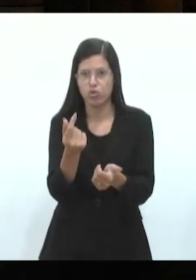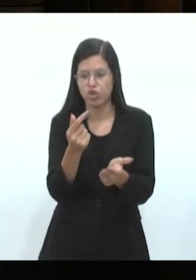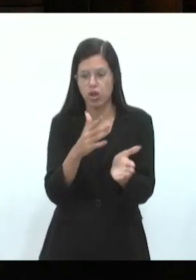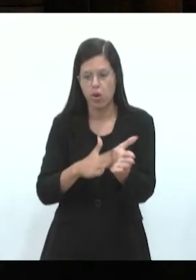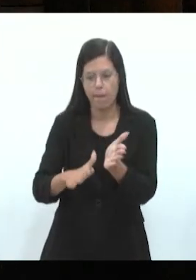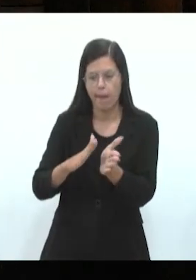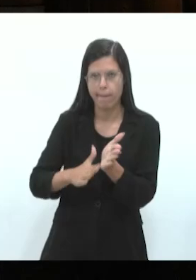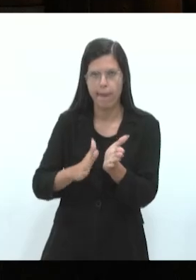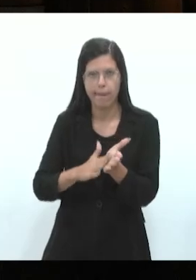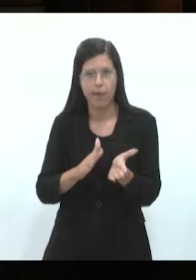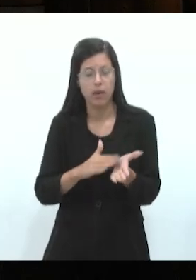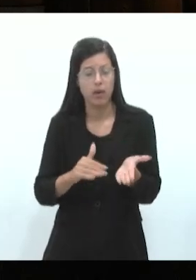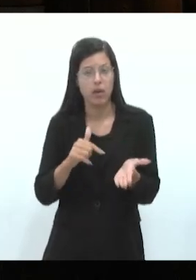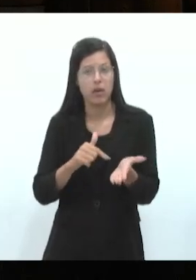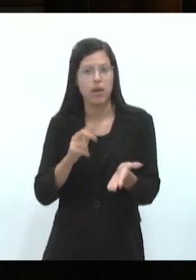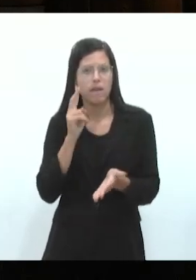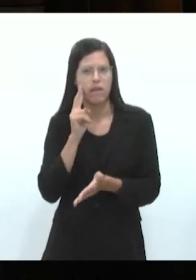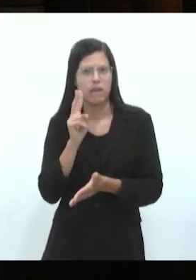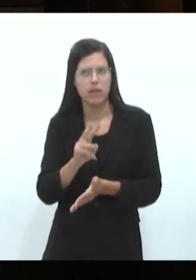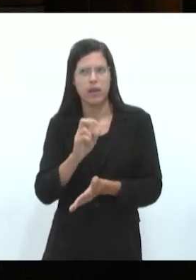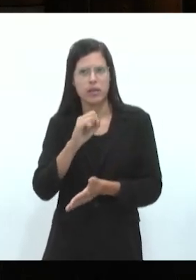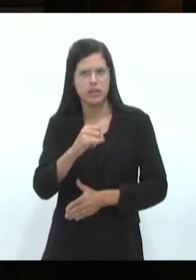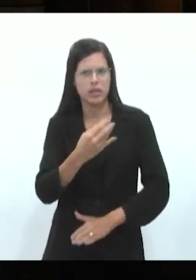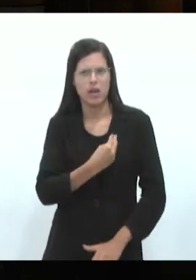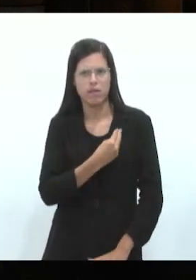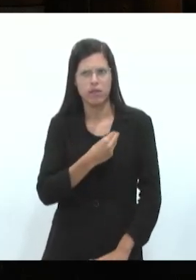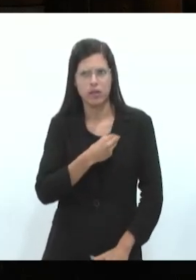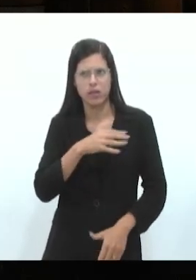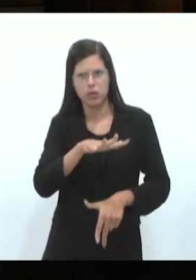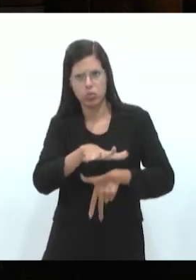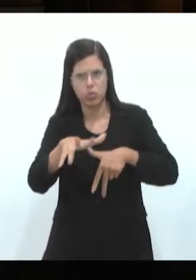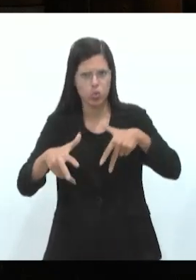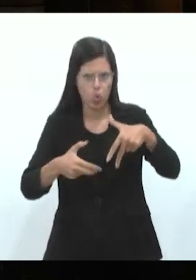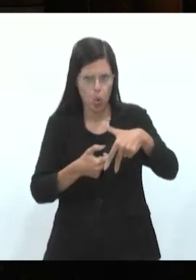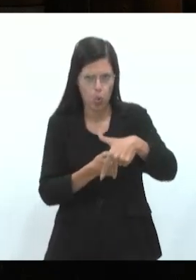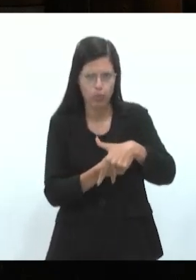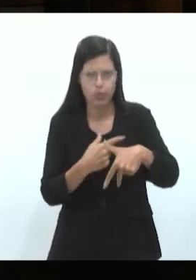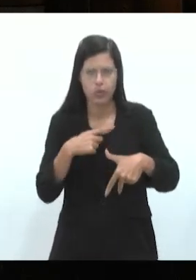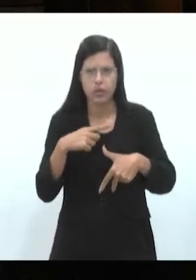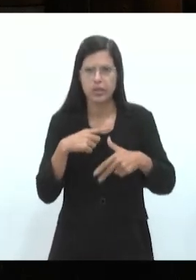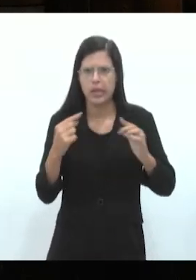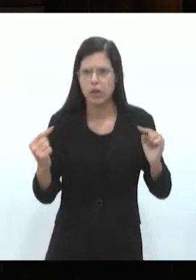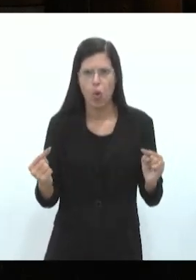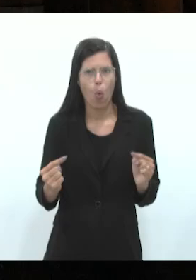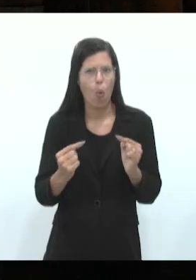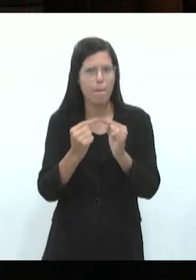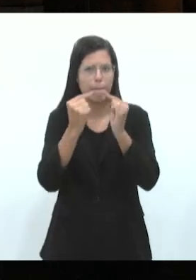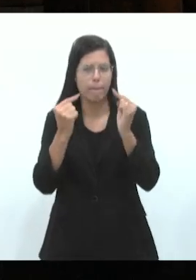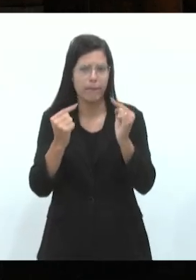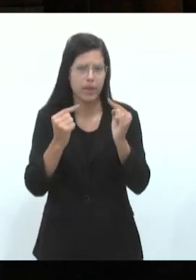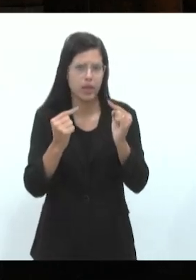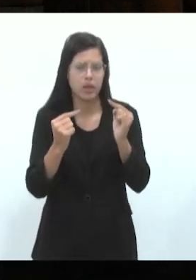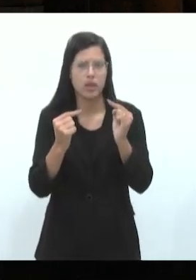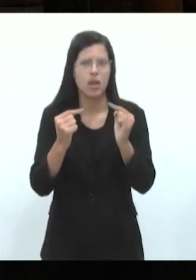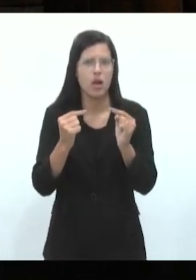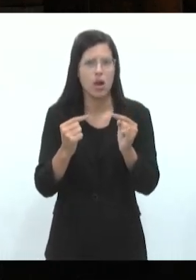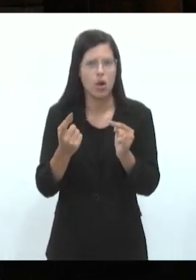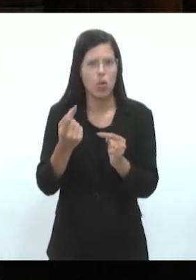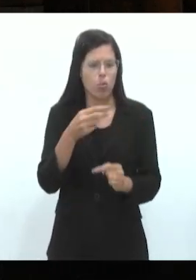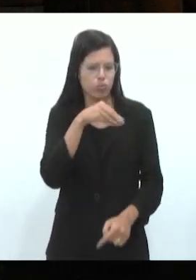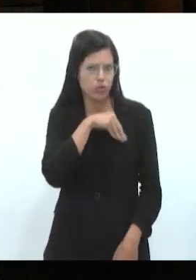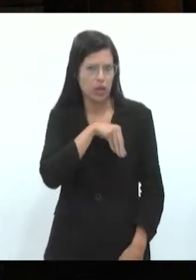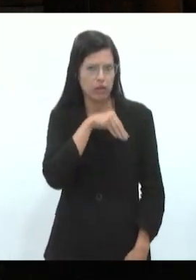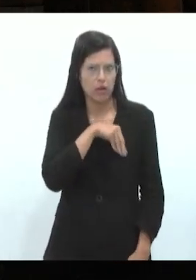para ver se a vida que cada um desses corruptos leva é compatível com os seus ganhos mensais